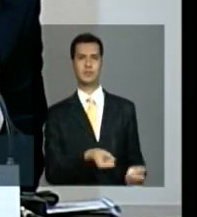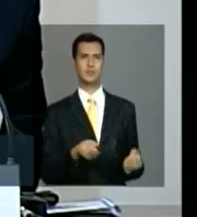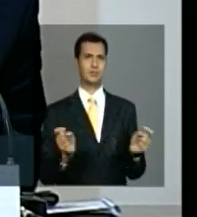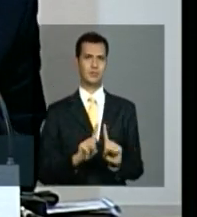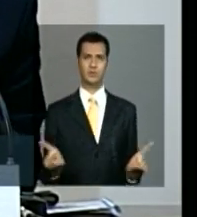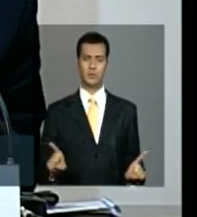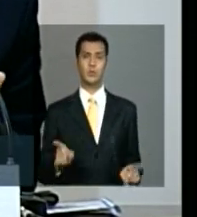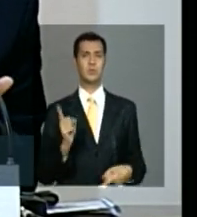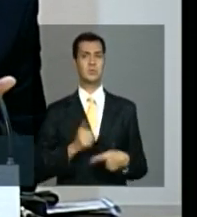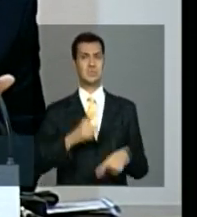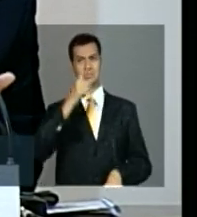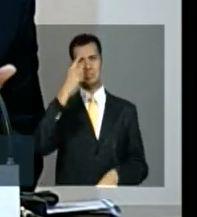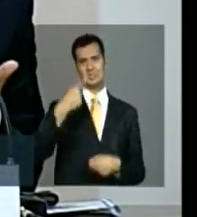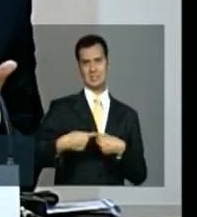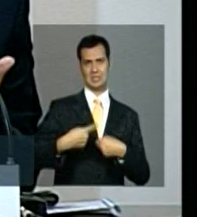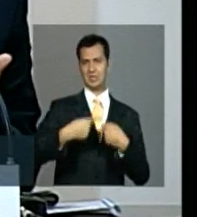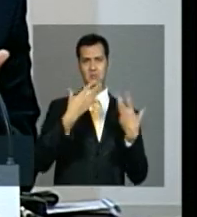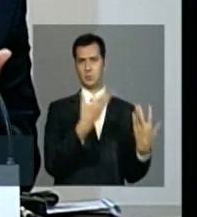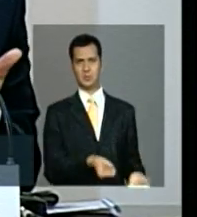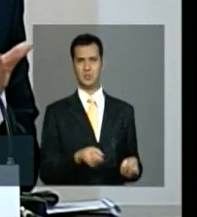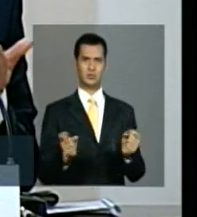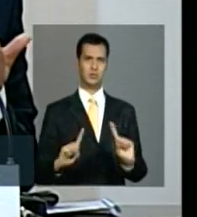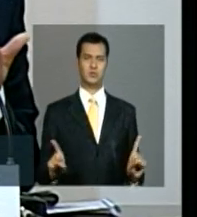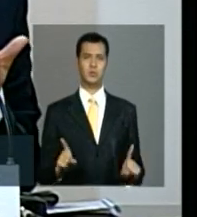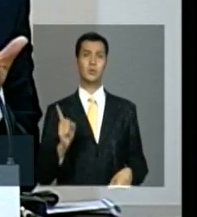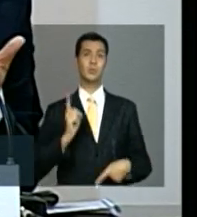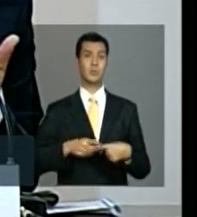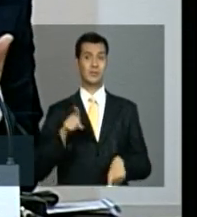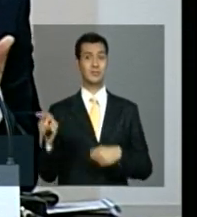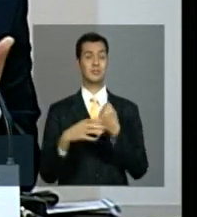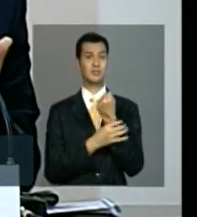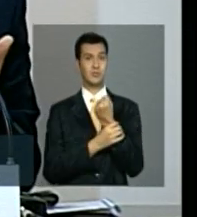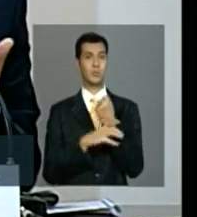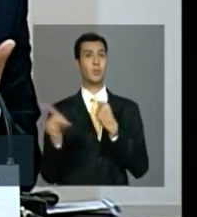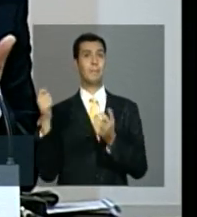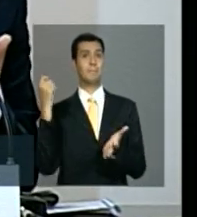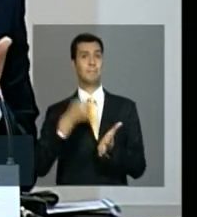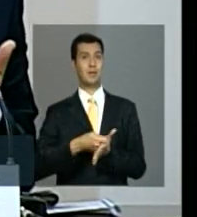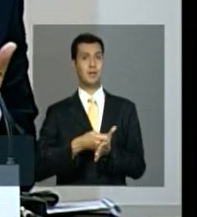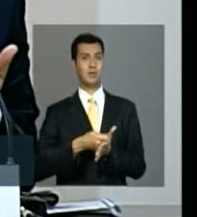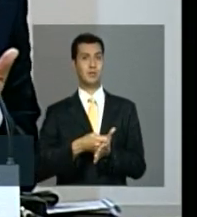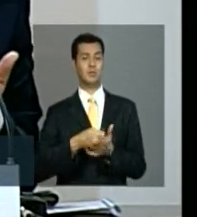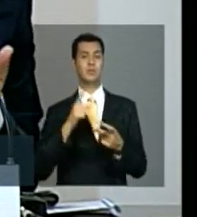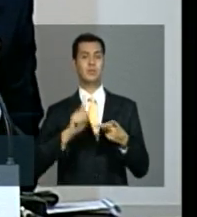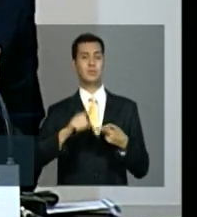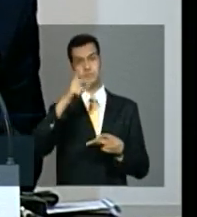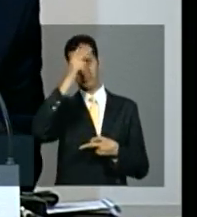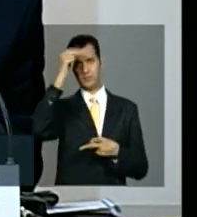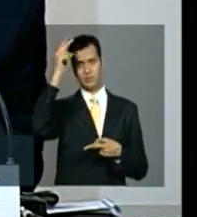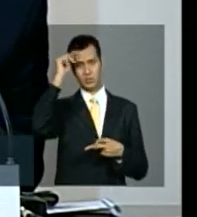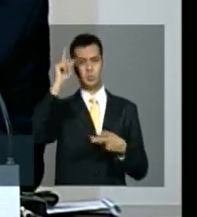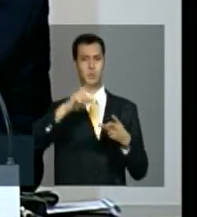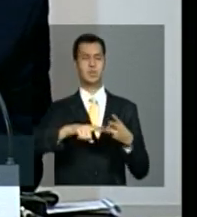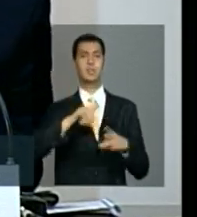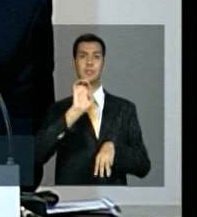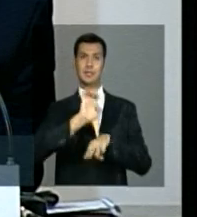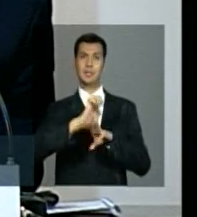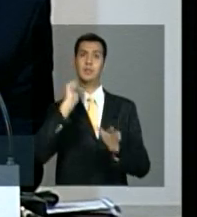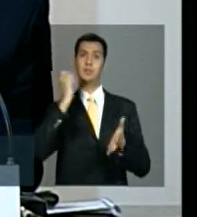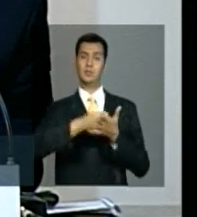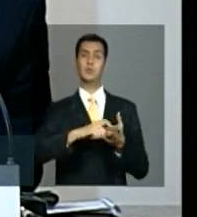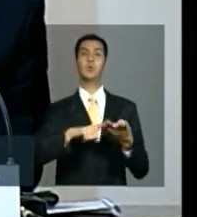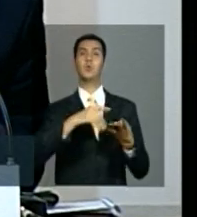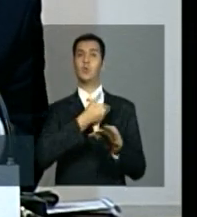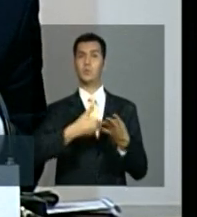o município não aderiu porque esse seguro agrícola é pago pelo produtor pelo Município pelo Estado e pela